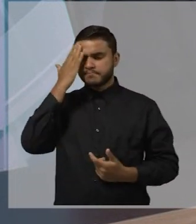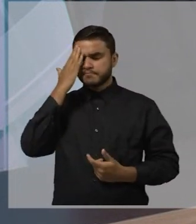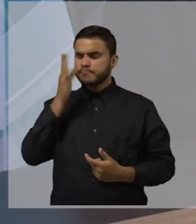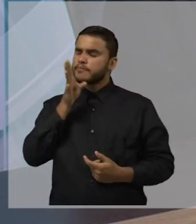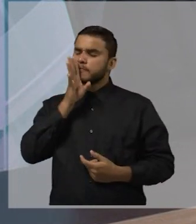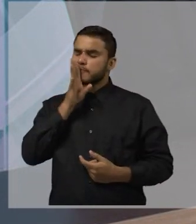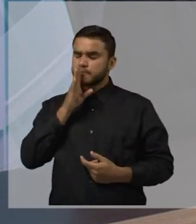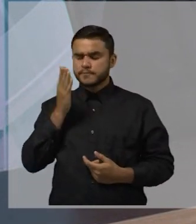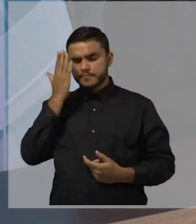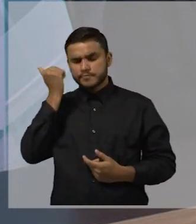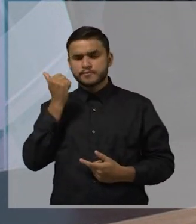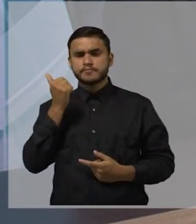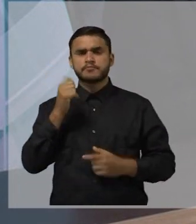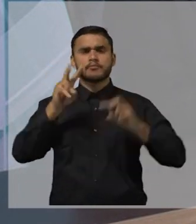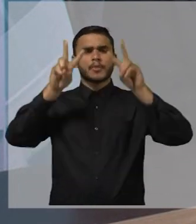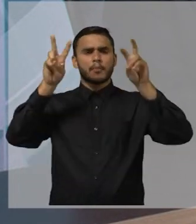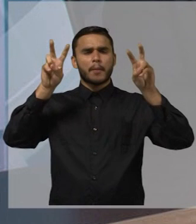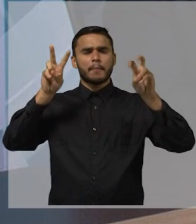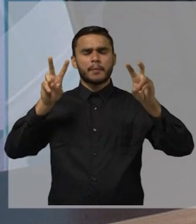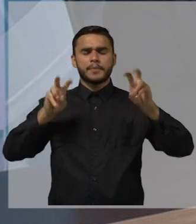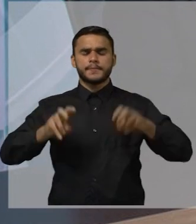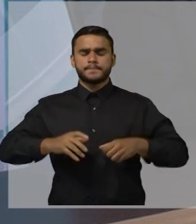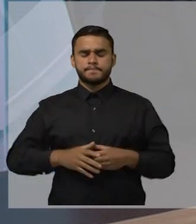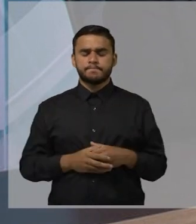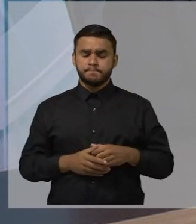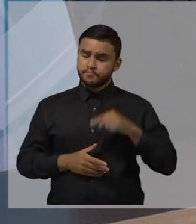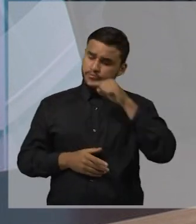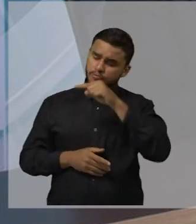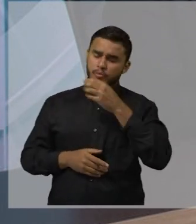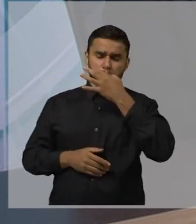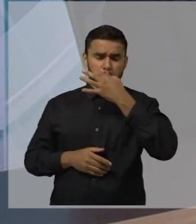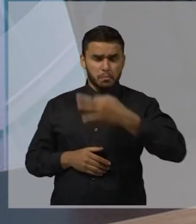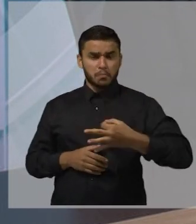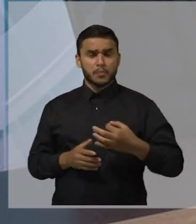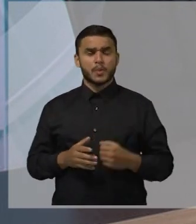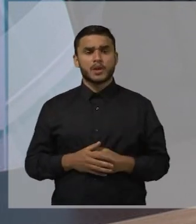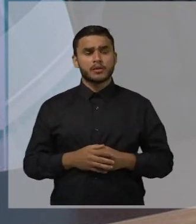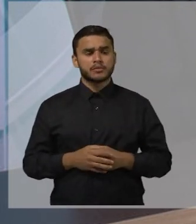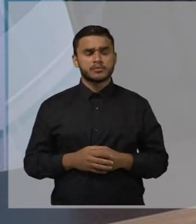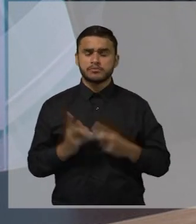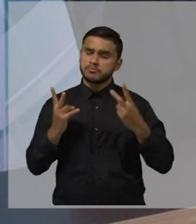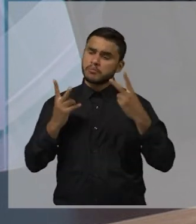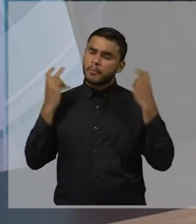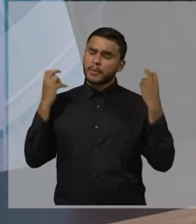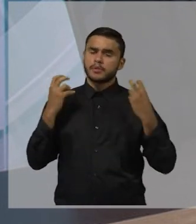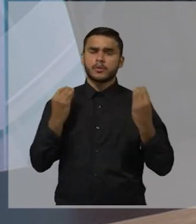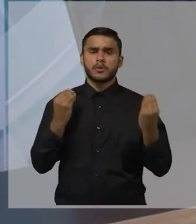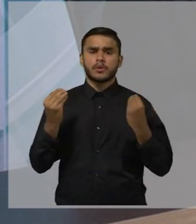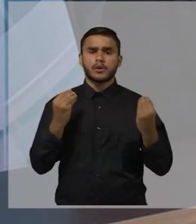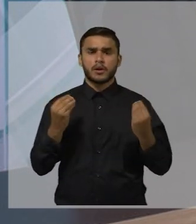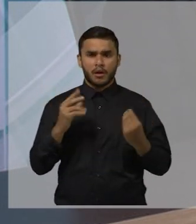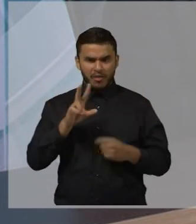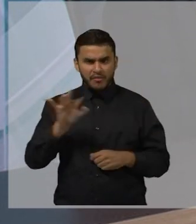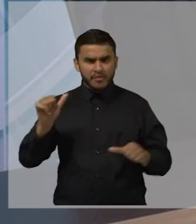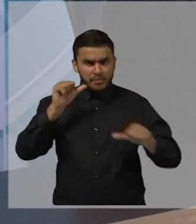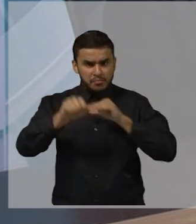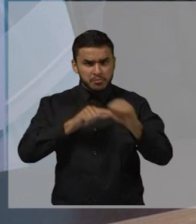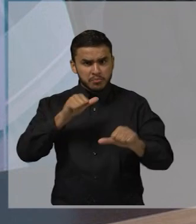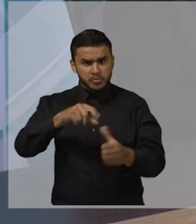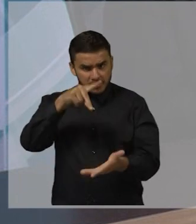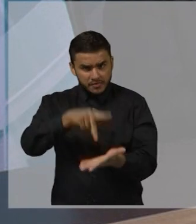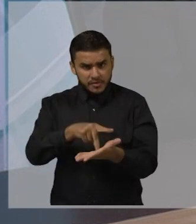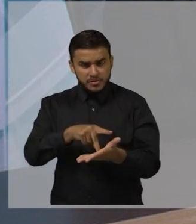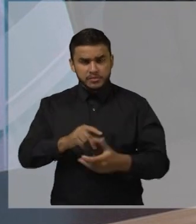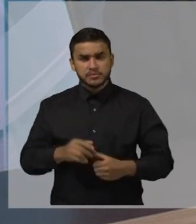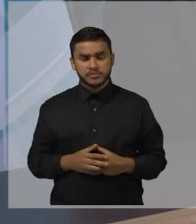abordado sobre essas questões. O que você tem recolhido indica